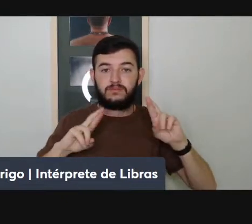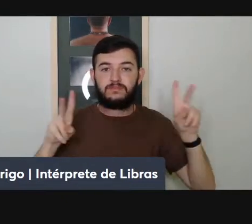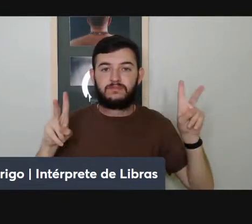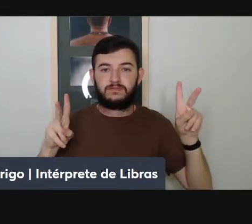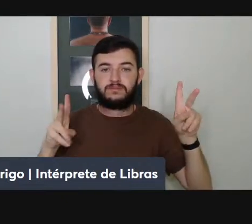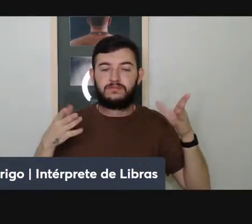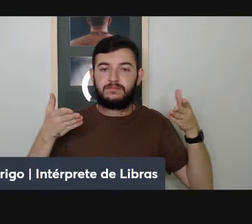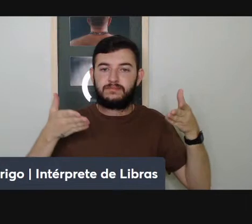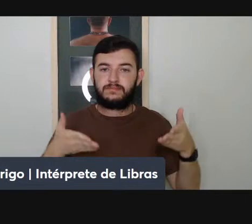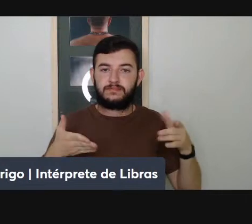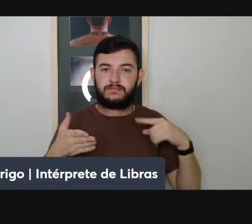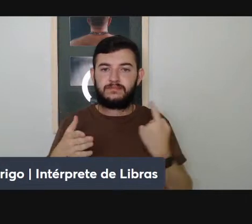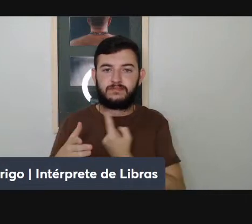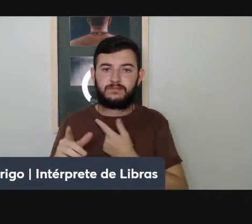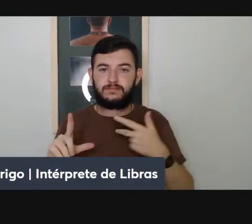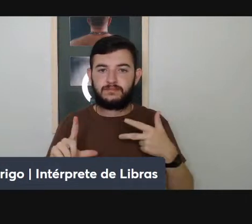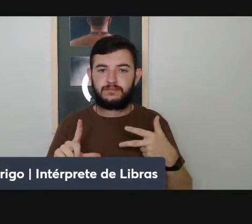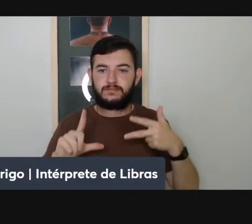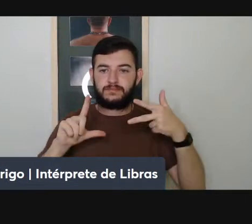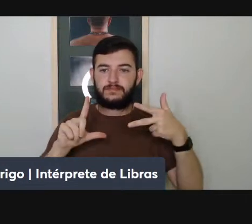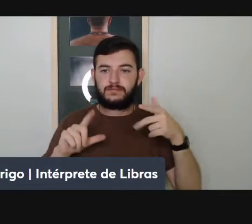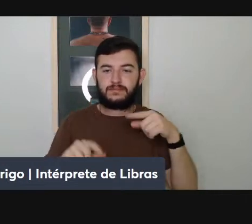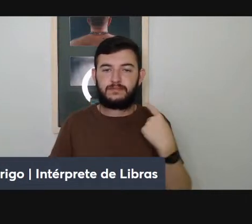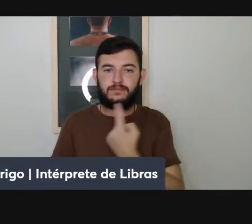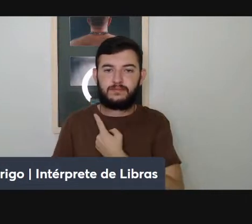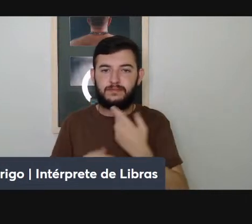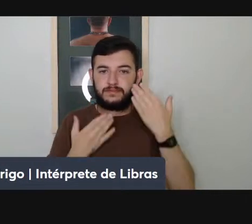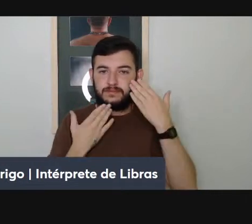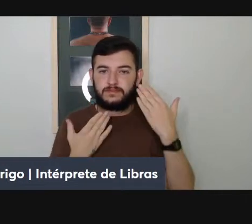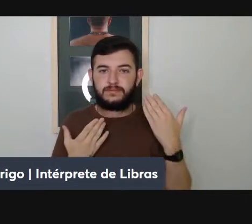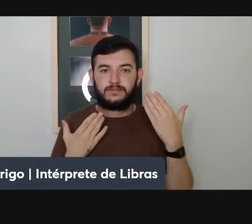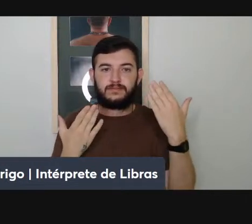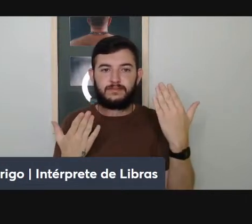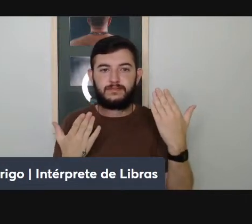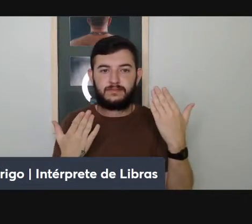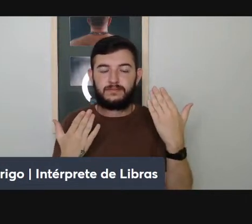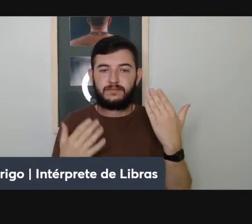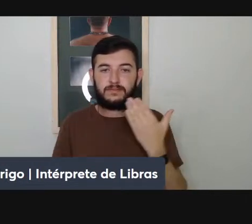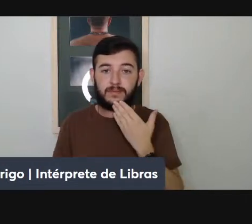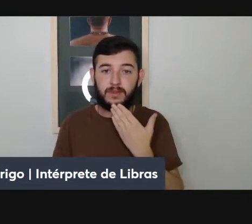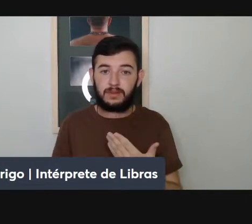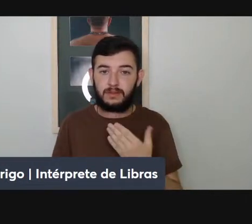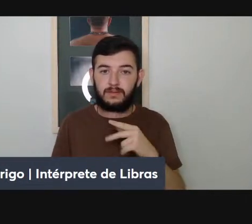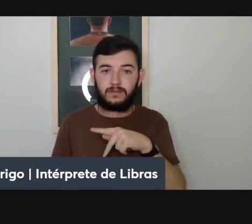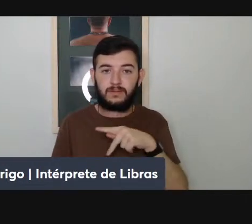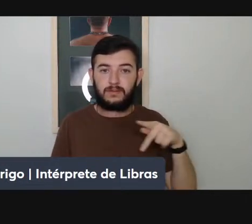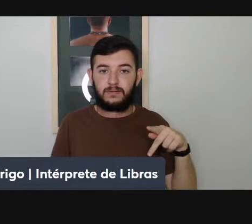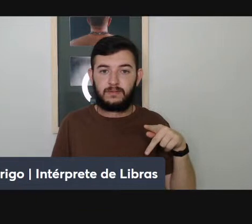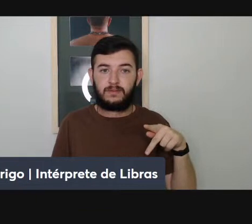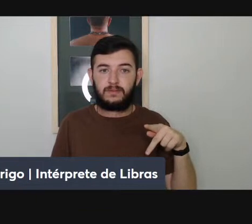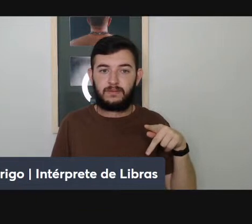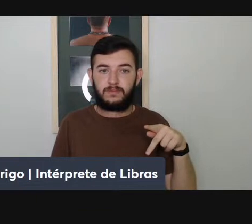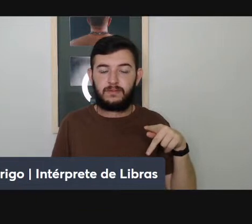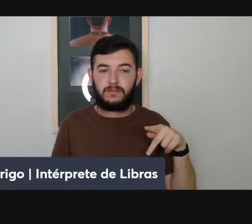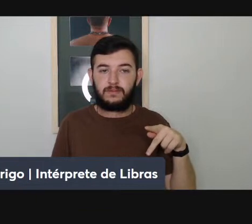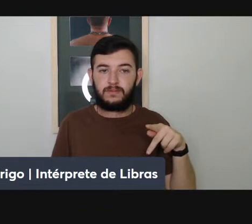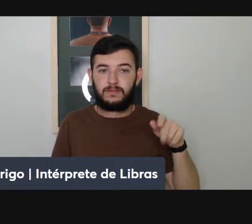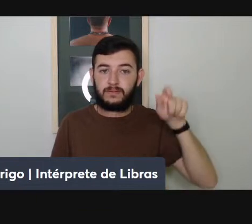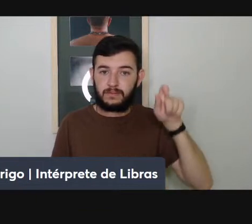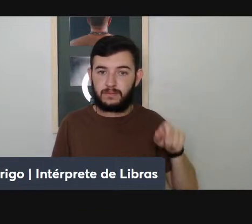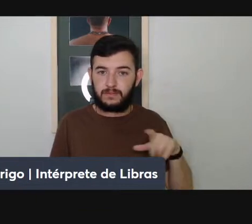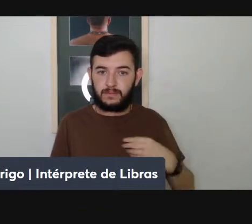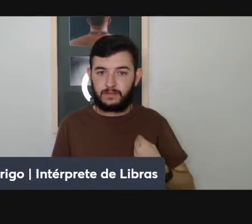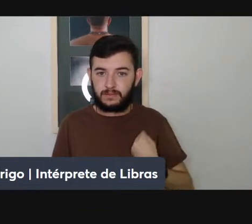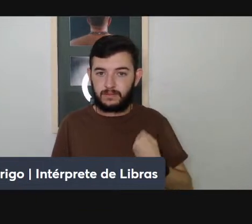dessa nossa live. Então, nosso muito obrigado, thank you, professora Raoni, por estar